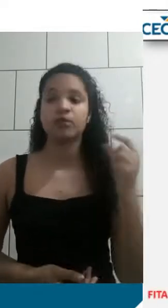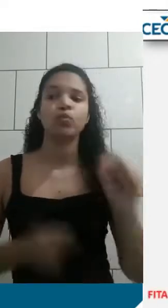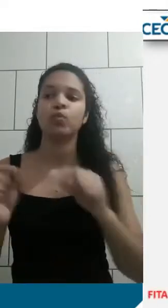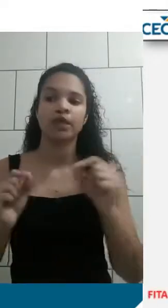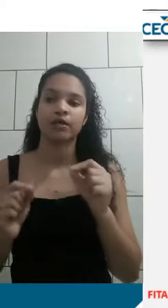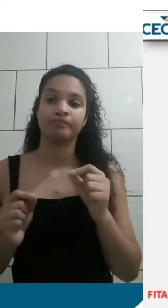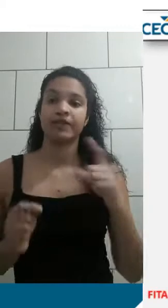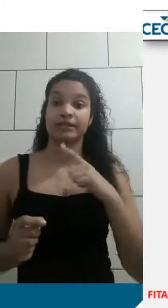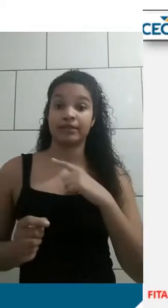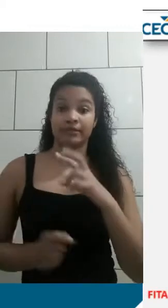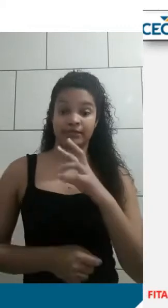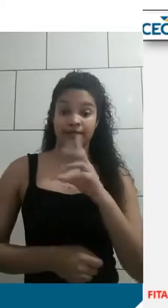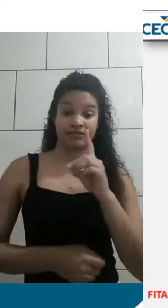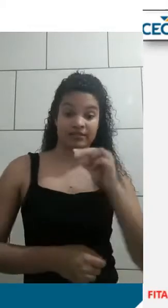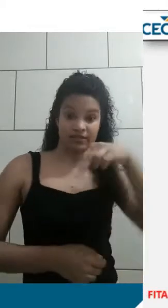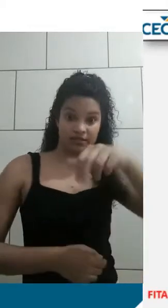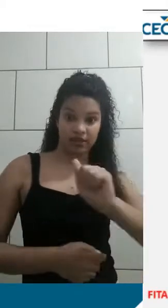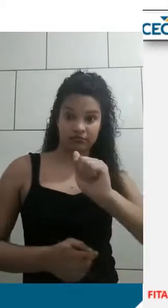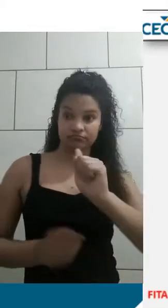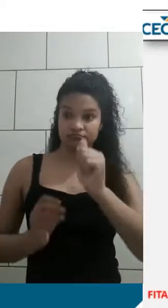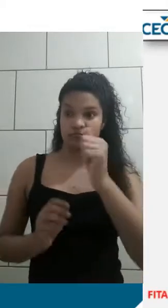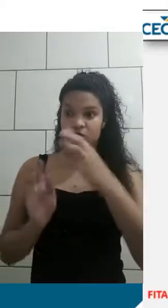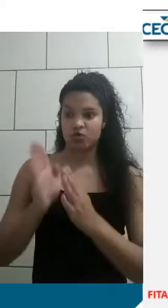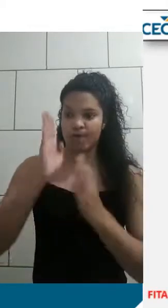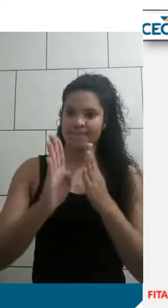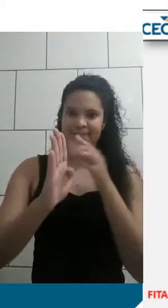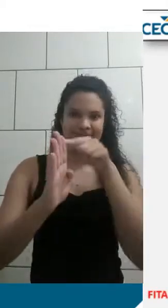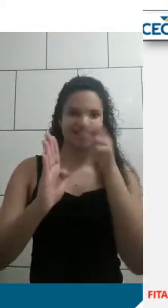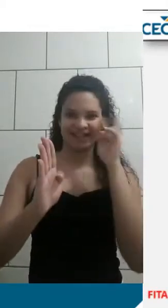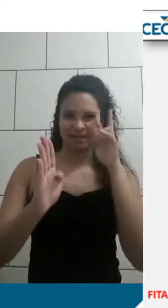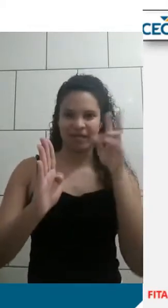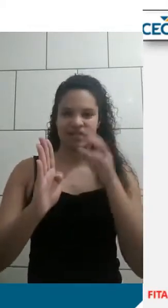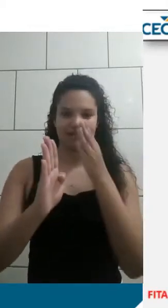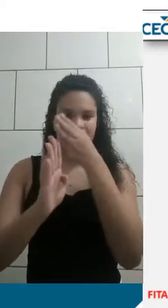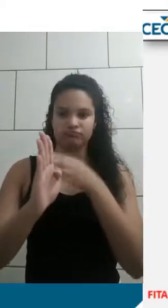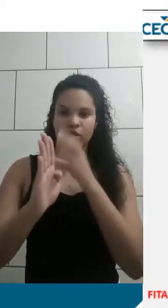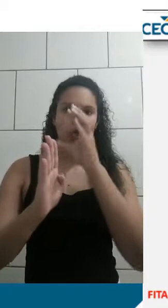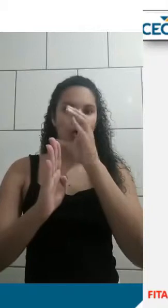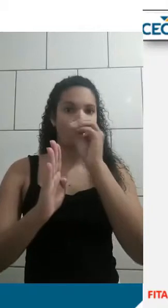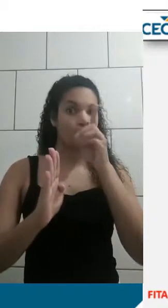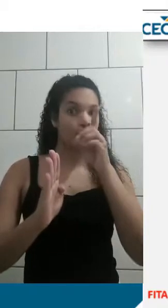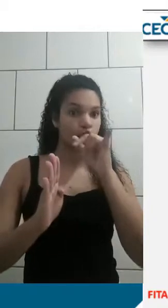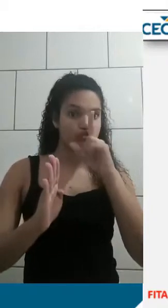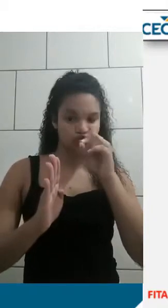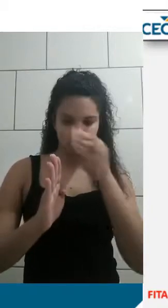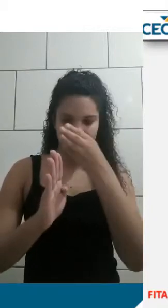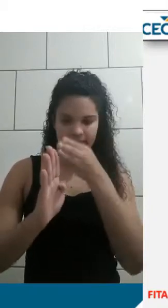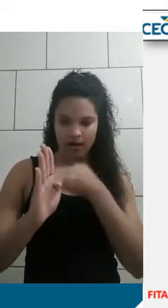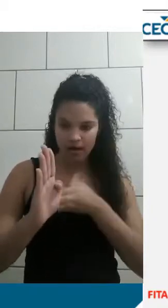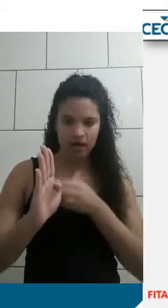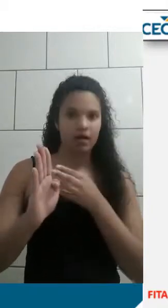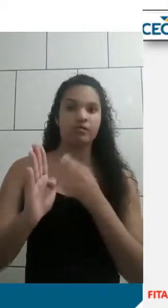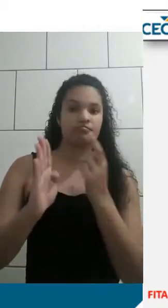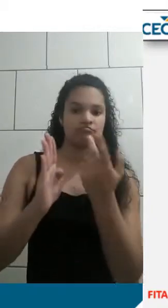para a formação de um RNA mensageiro que vai levar o código genético para ser traduzido. A partir do momento